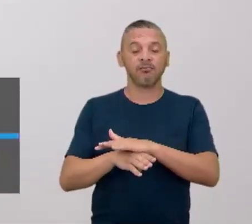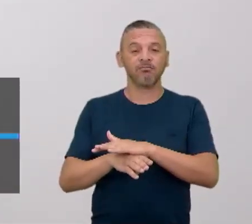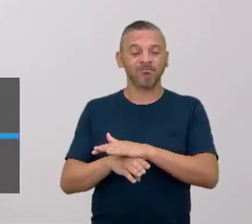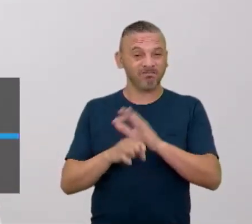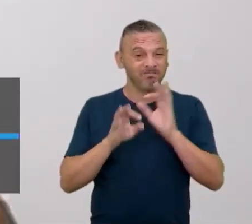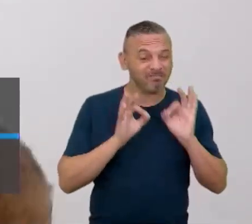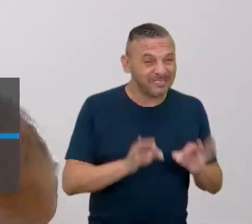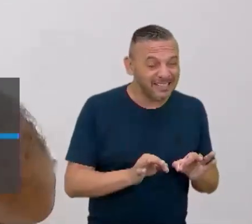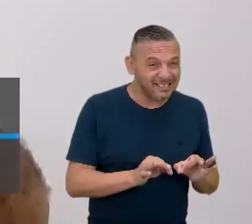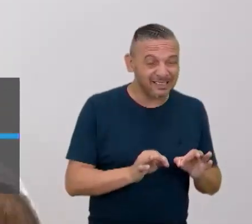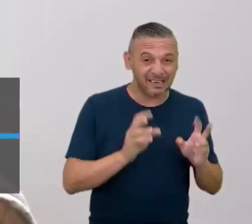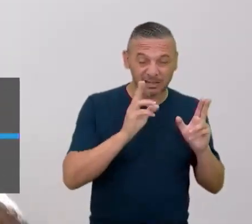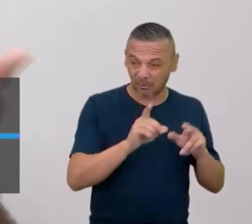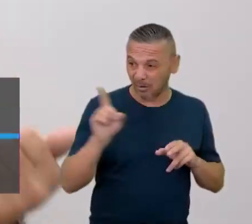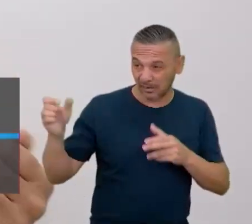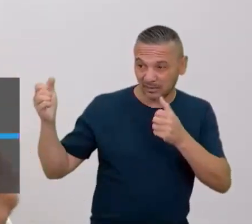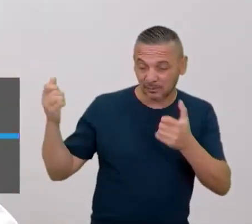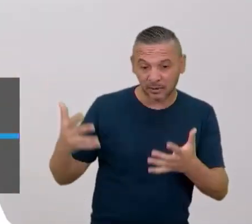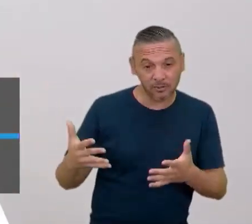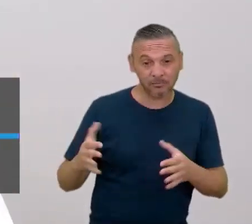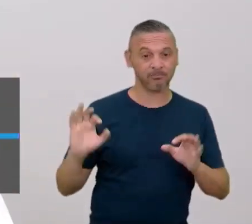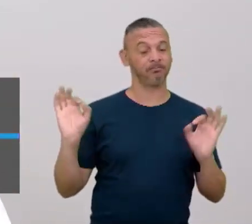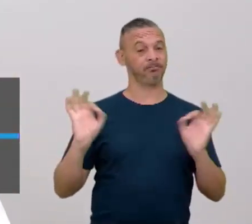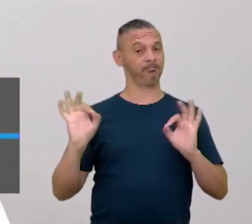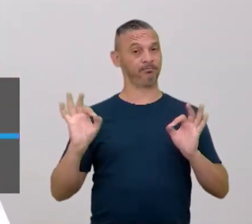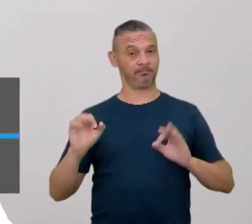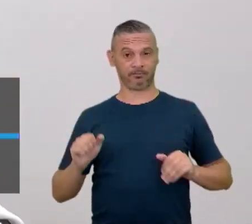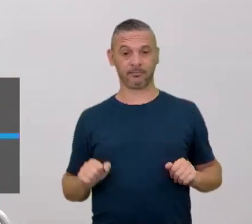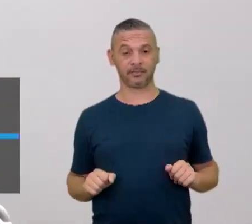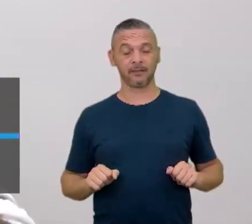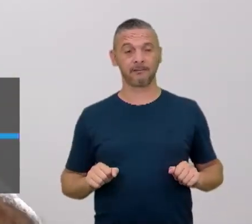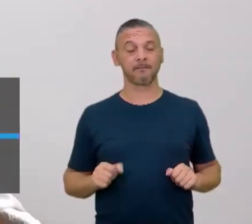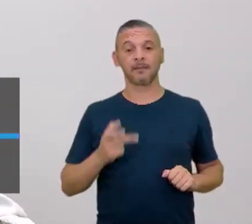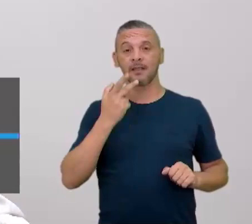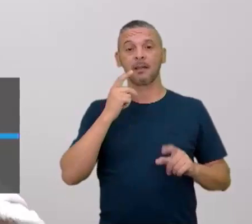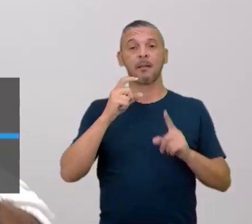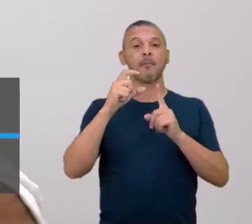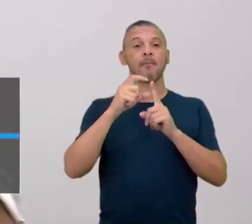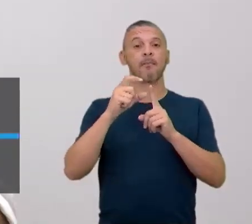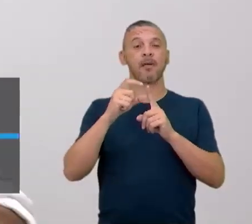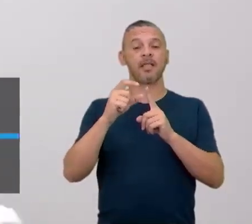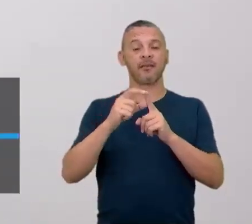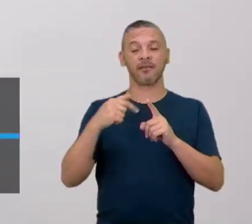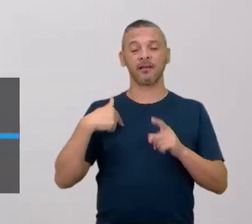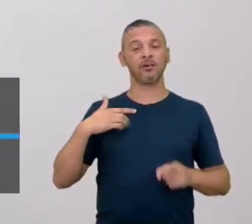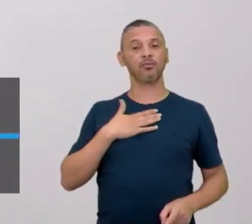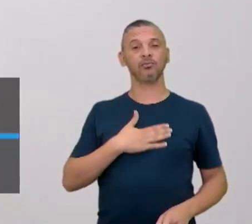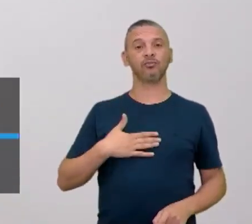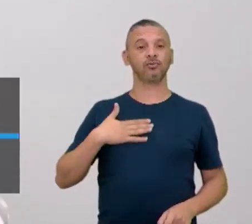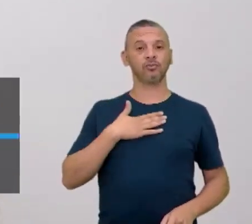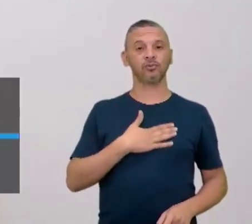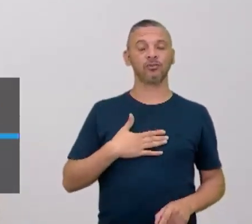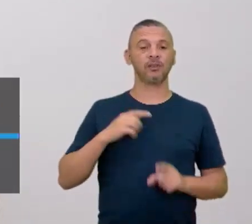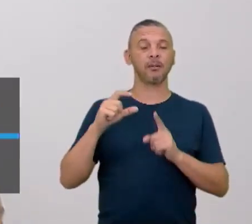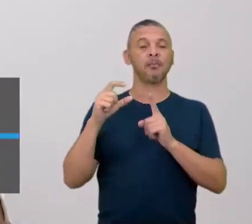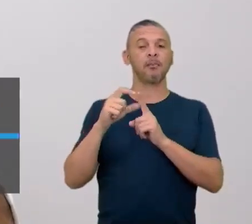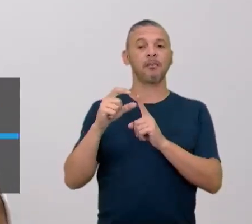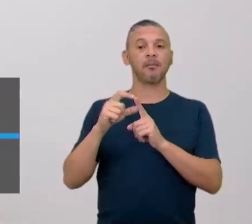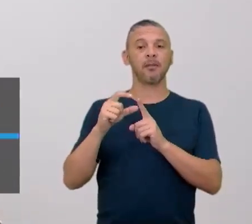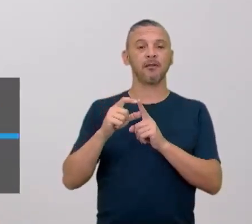melhor e mais intensa que o qual o professor deu. Ele usou a palavra que eu achei perfeita, viu, Anderson?